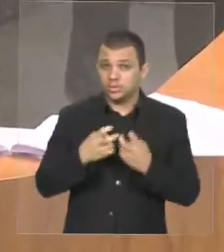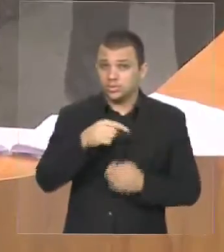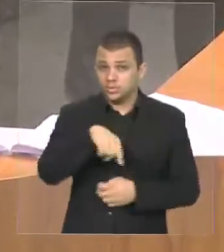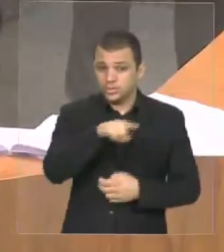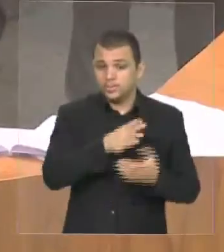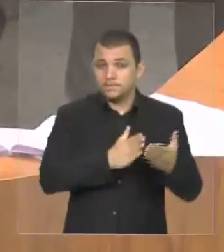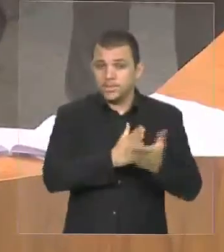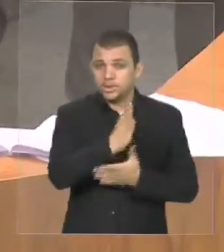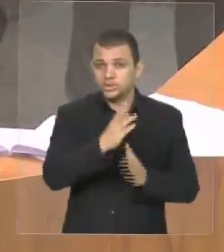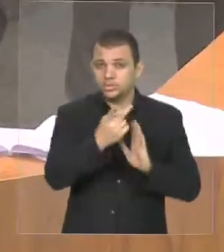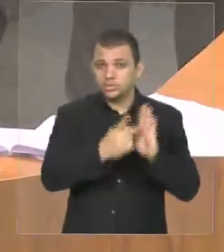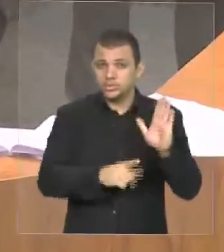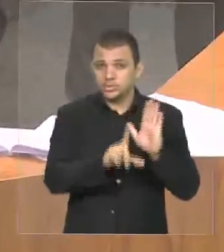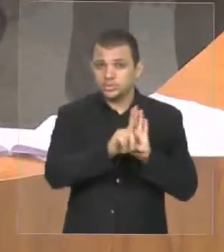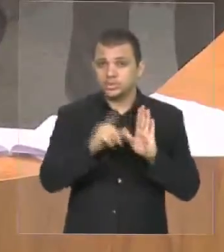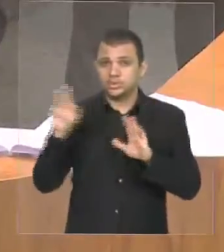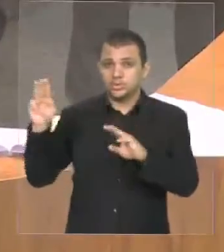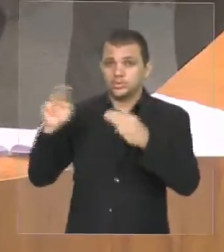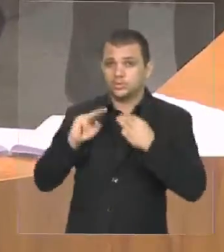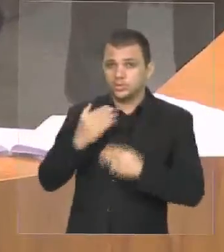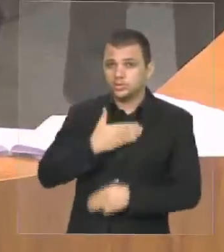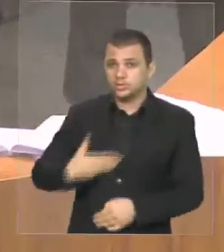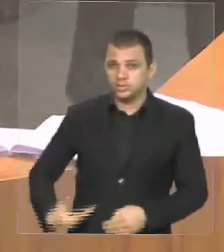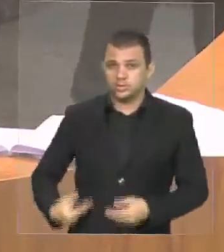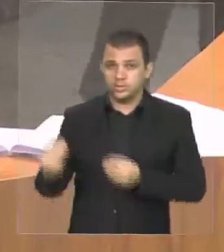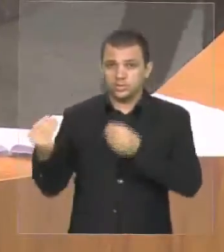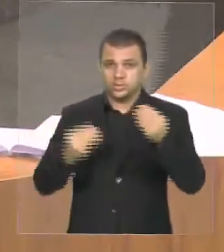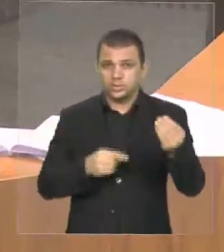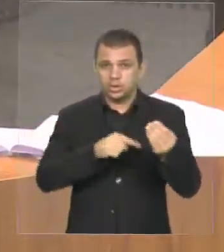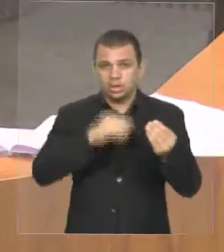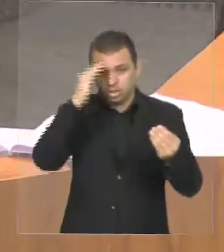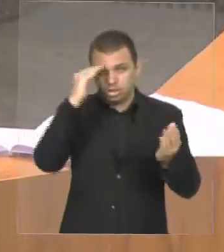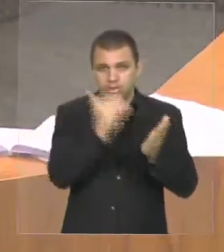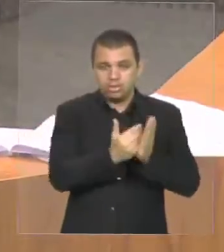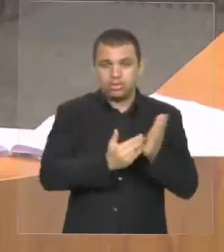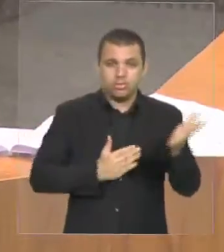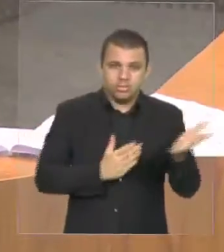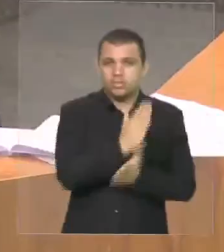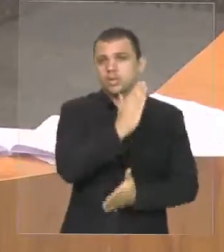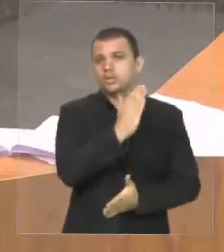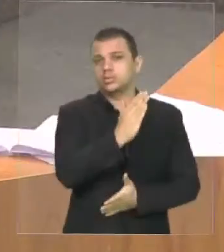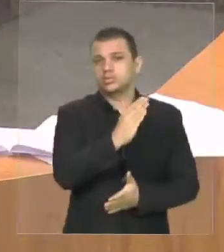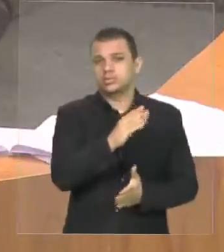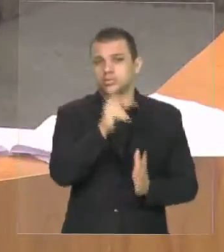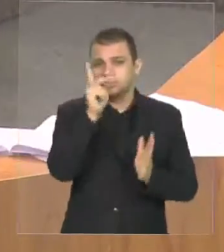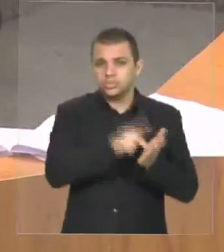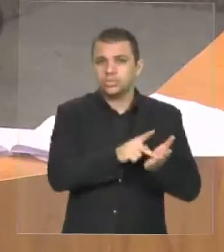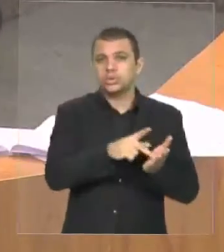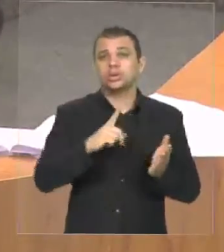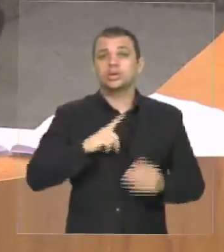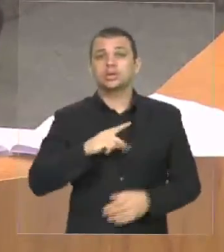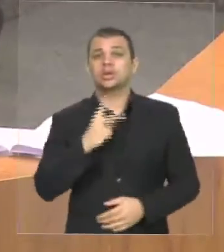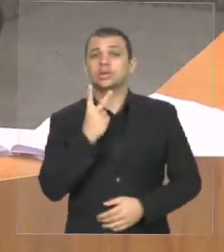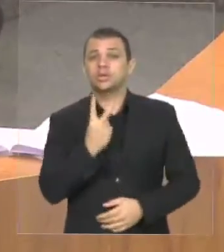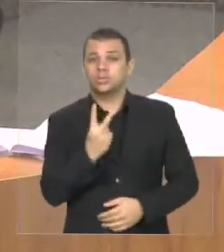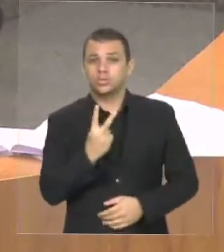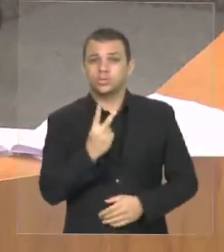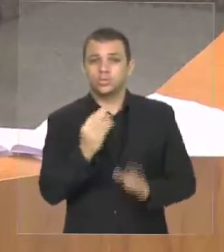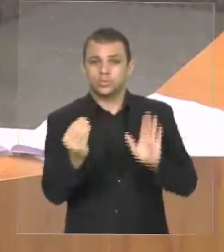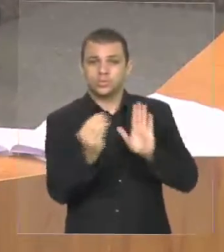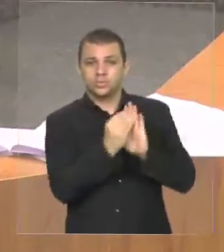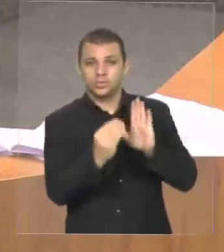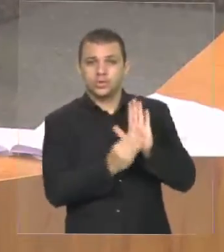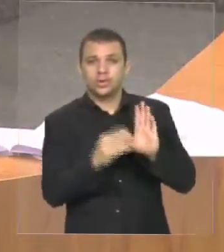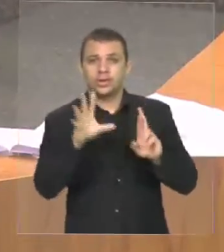aprovaram um projeto de lei encaminhado na forma original pelo Poder Executivo, que tem 2 dispositivos que não existem.